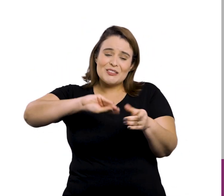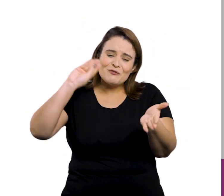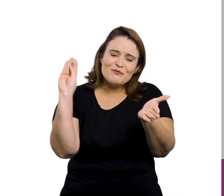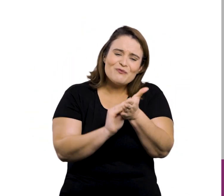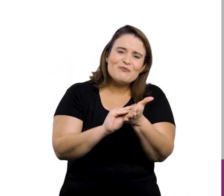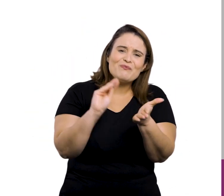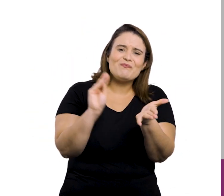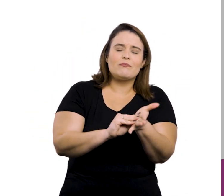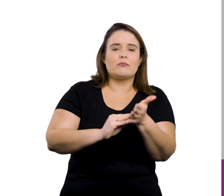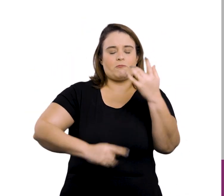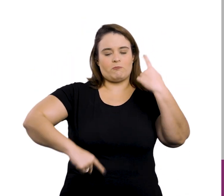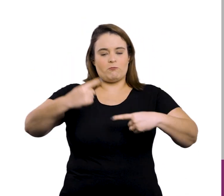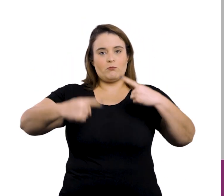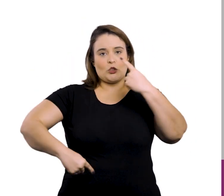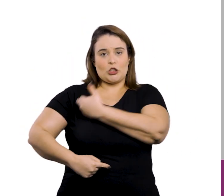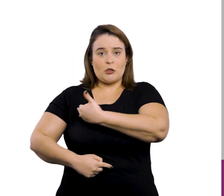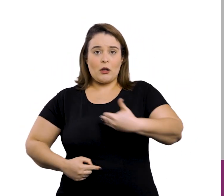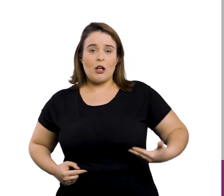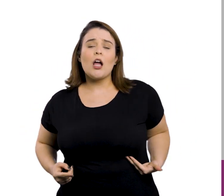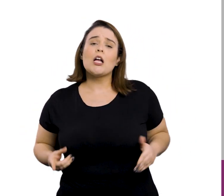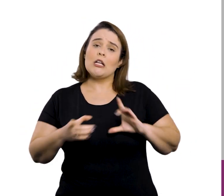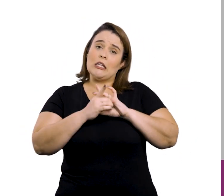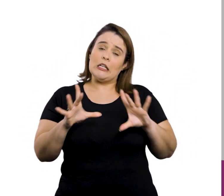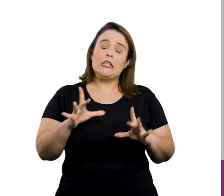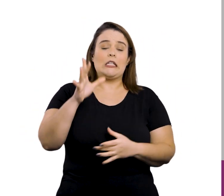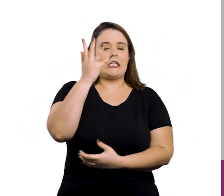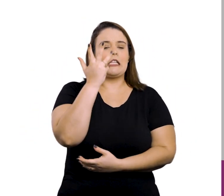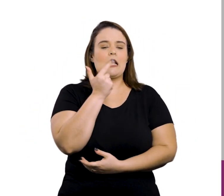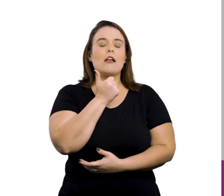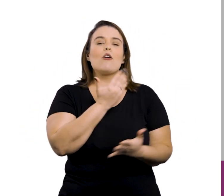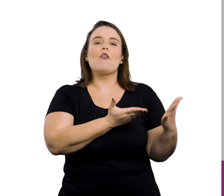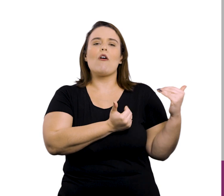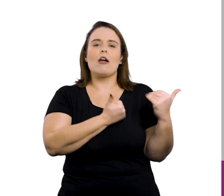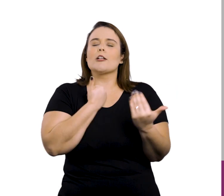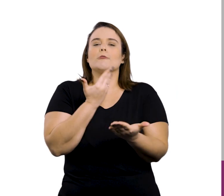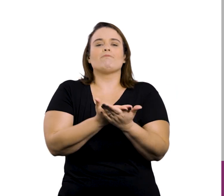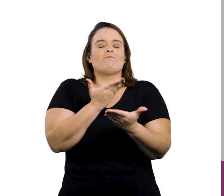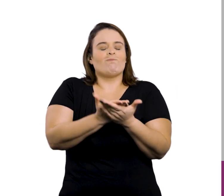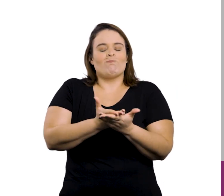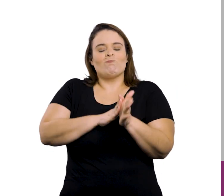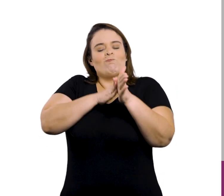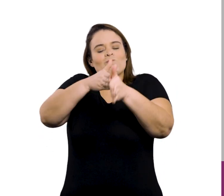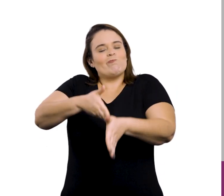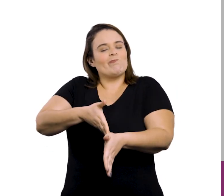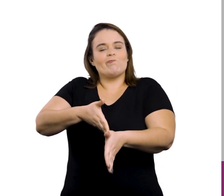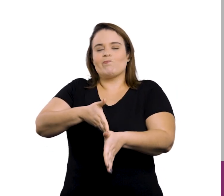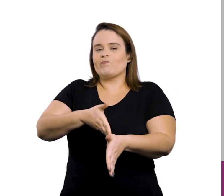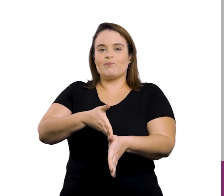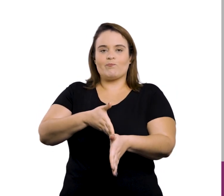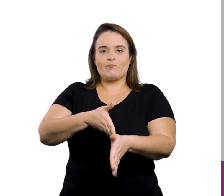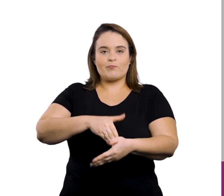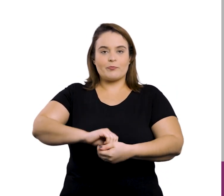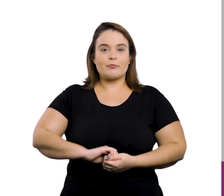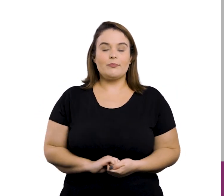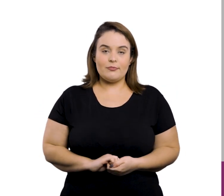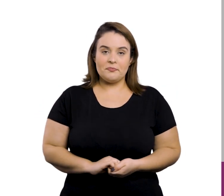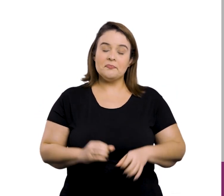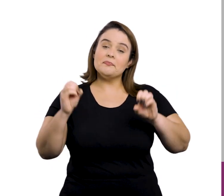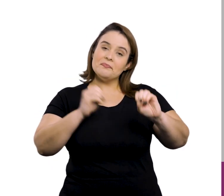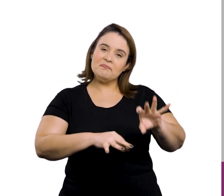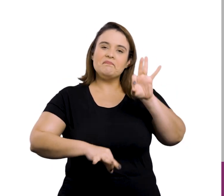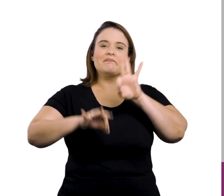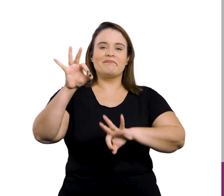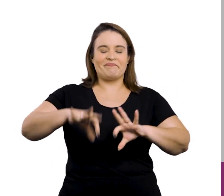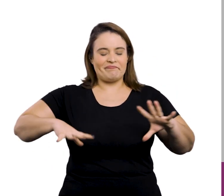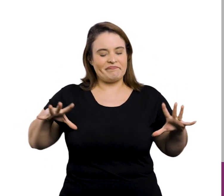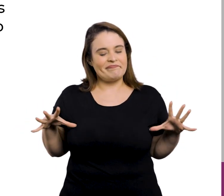dos profissionais da educação e com a ausência de políticas públicas que permitam que crianças e adolescentes possam se dedicar